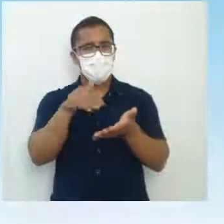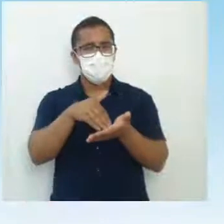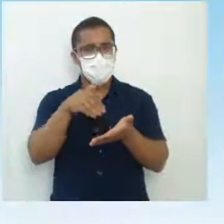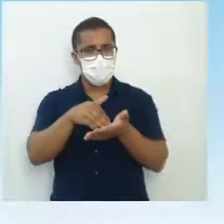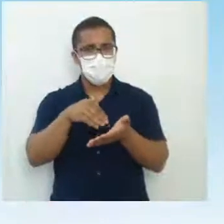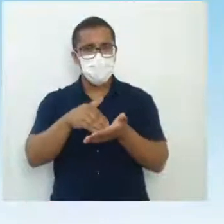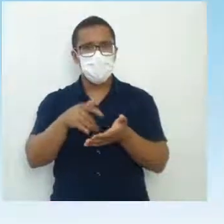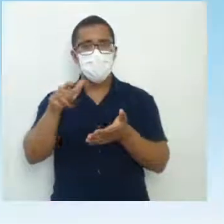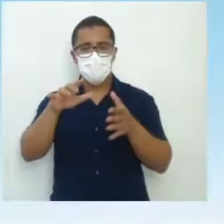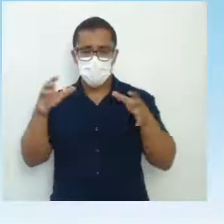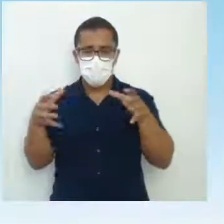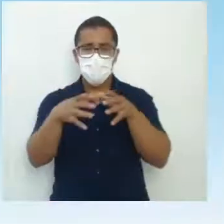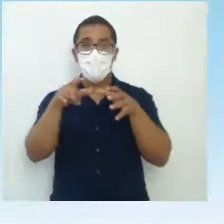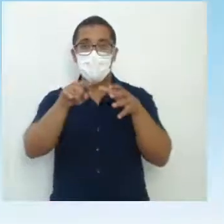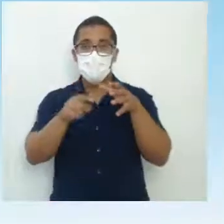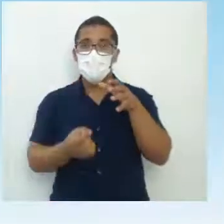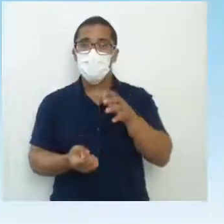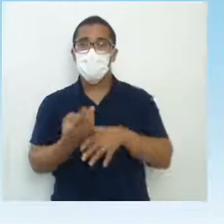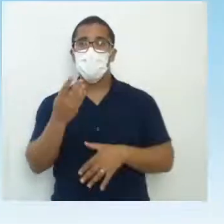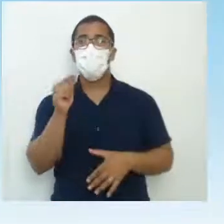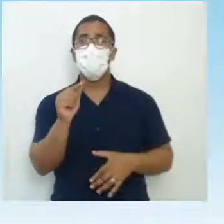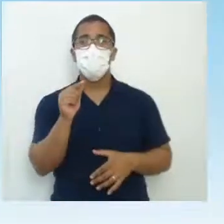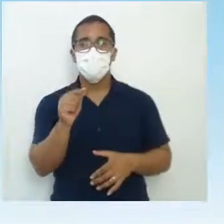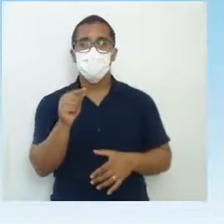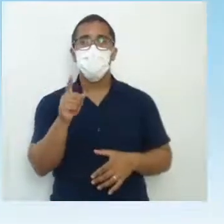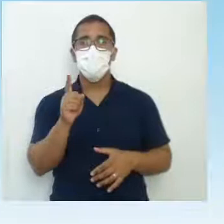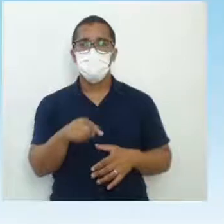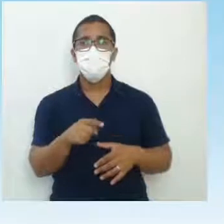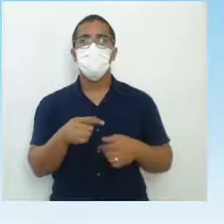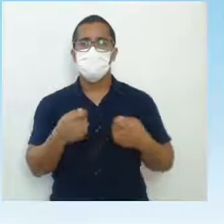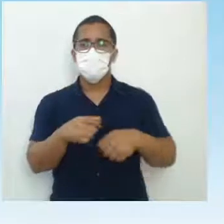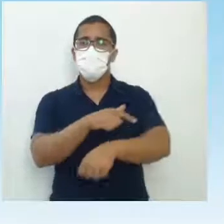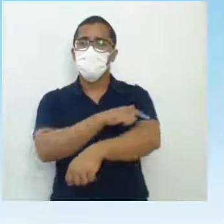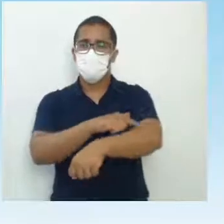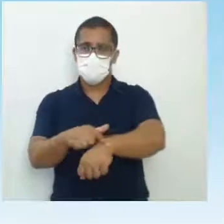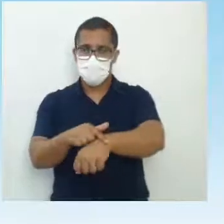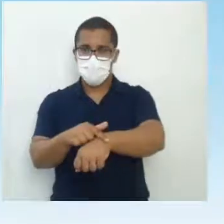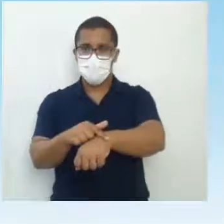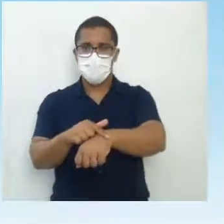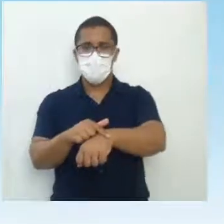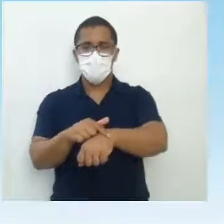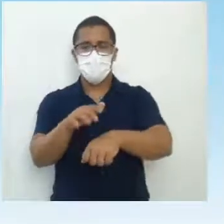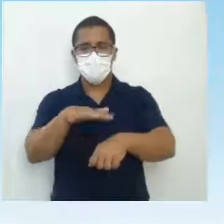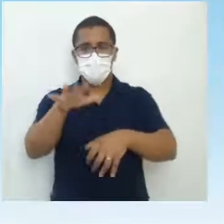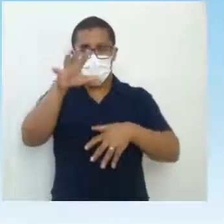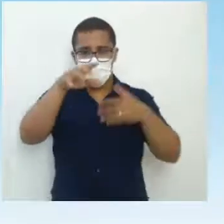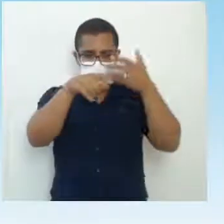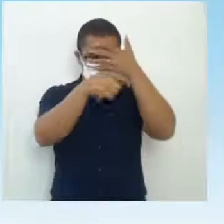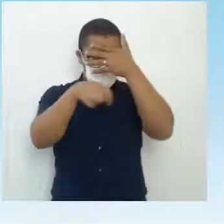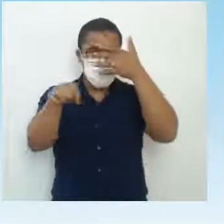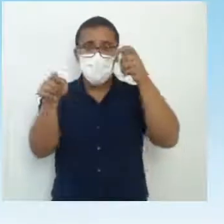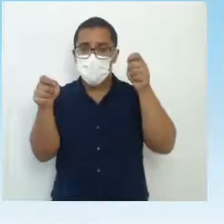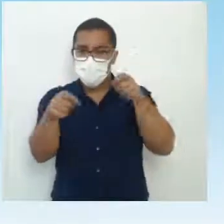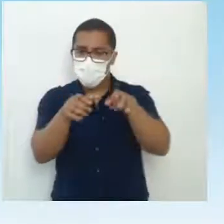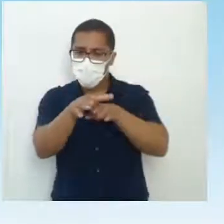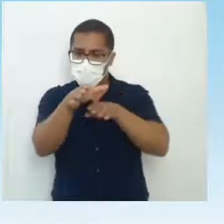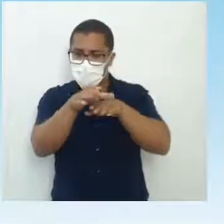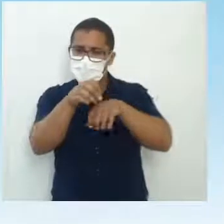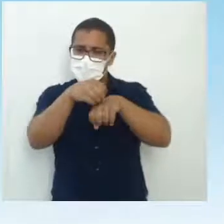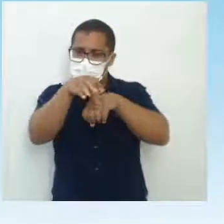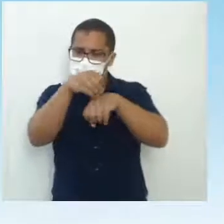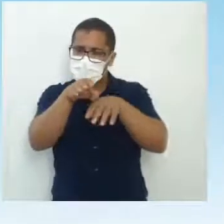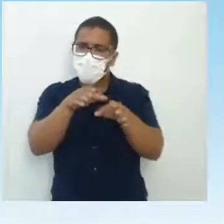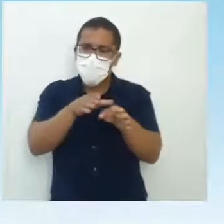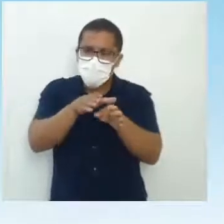tia Neiva implantou a importante conduta doutrinária em seus médios, capacitando-os ao